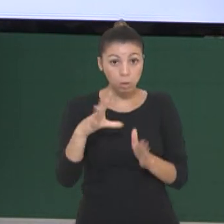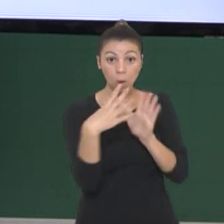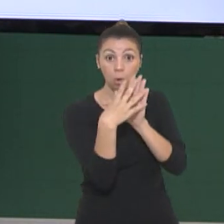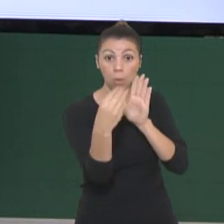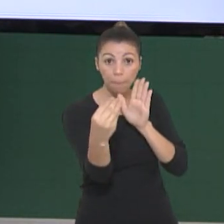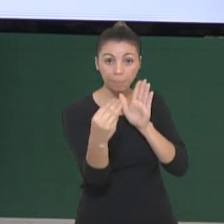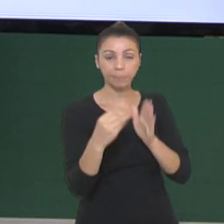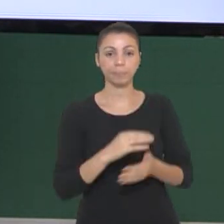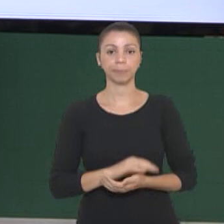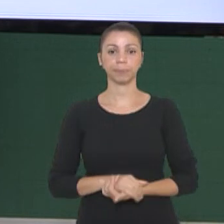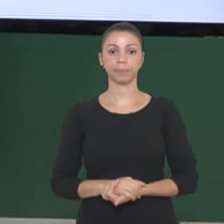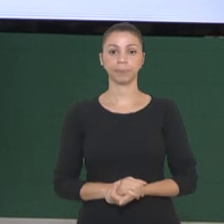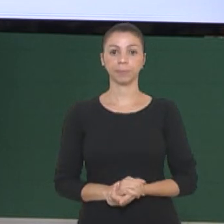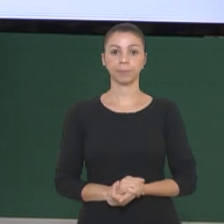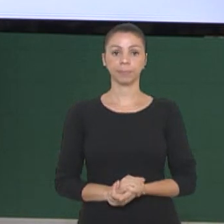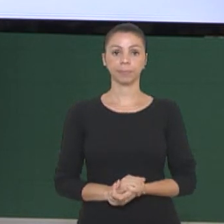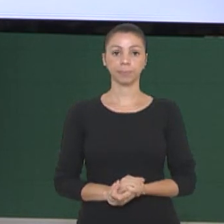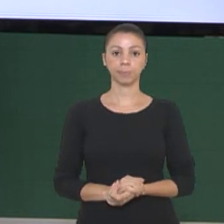continuar?